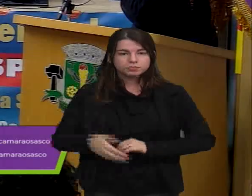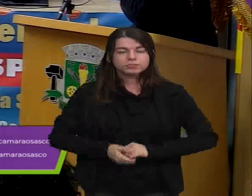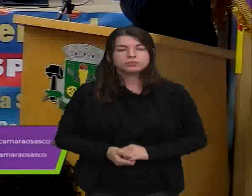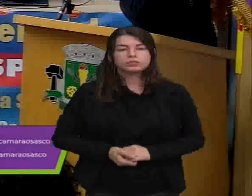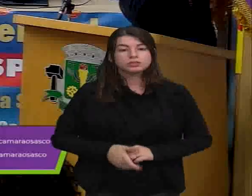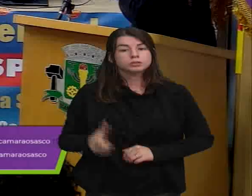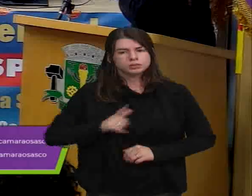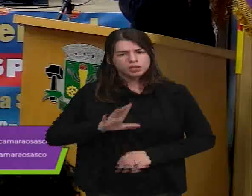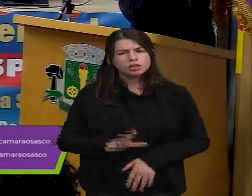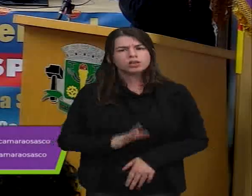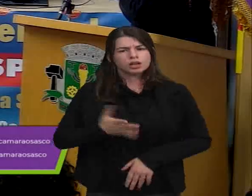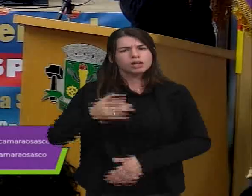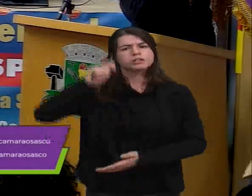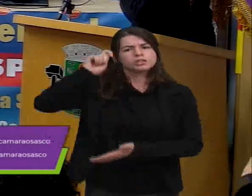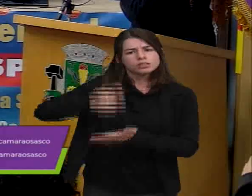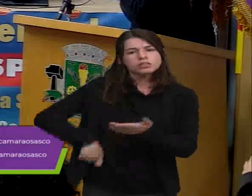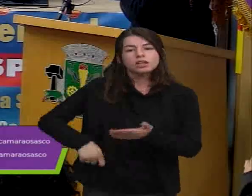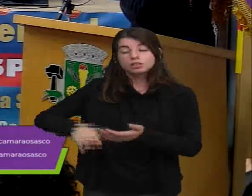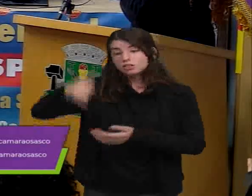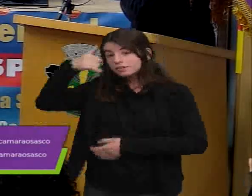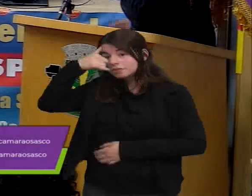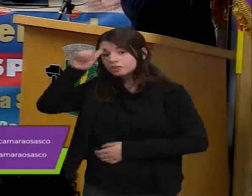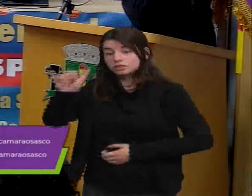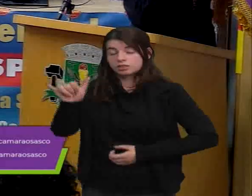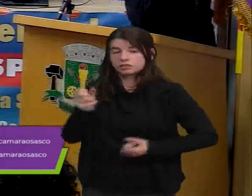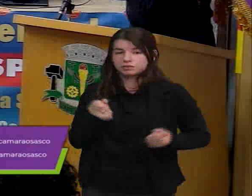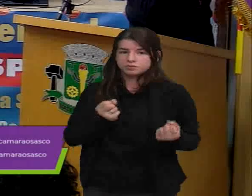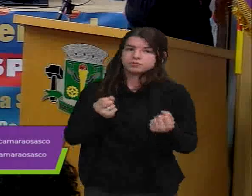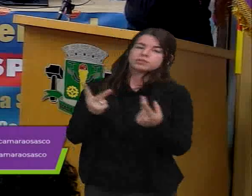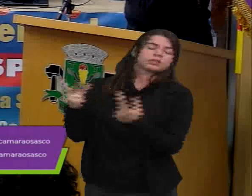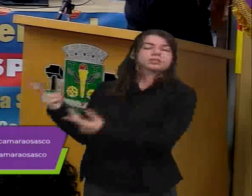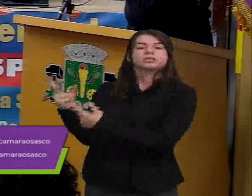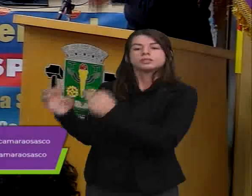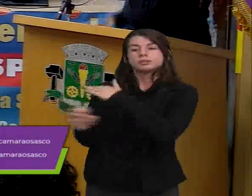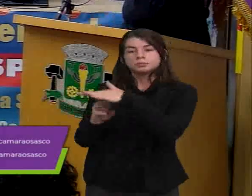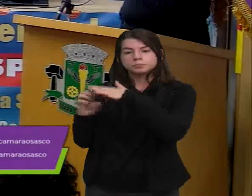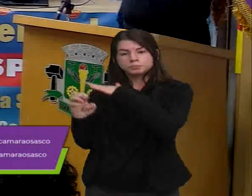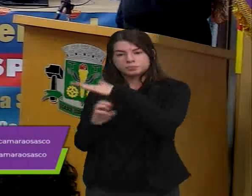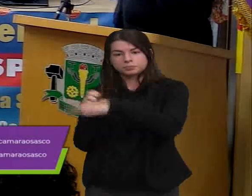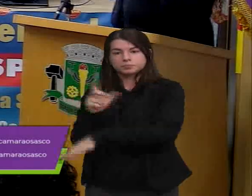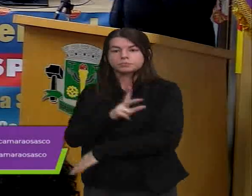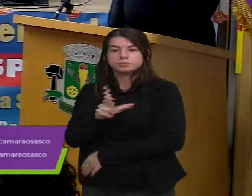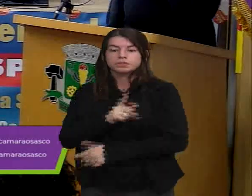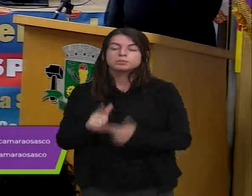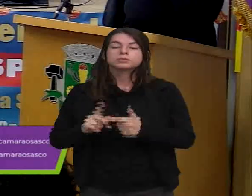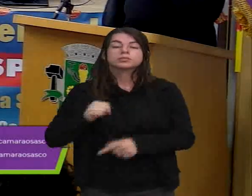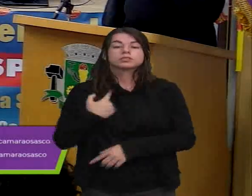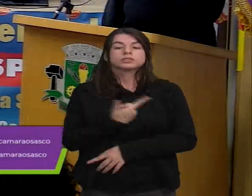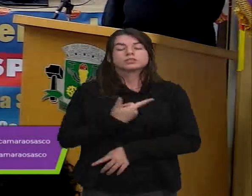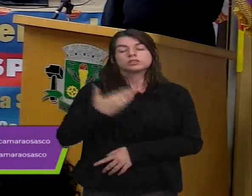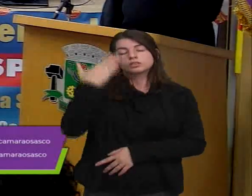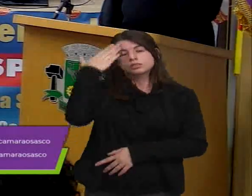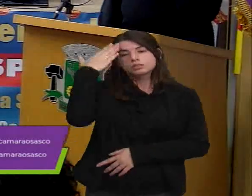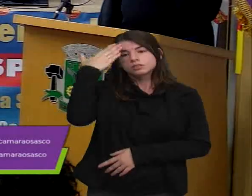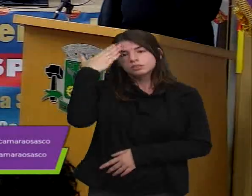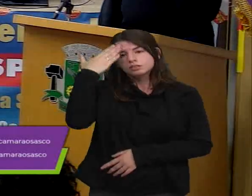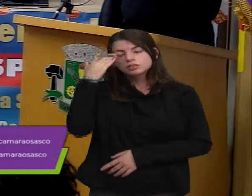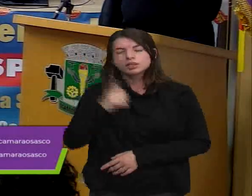tiveram coragem de assinar esse manifesto para a criação dessa frente Juliana porque a gente sabe que alguns